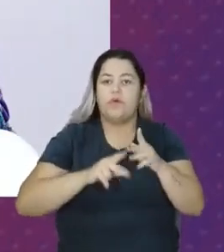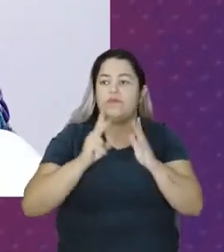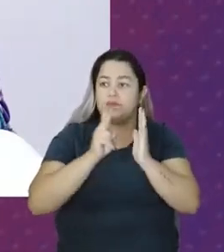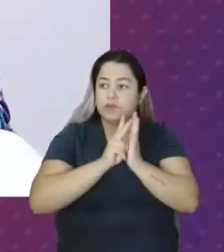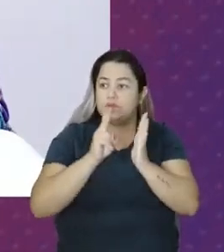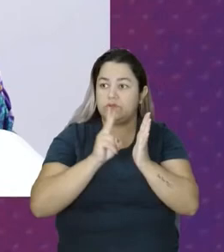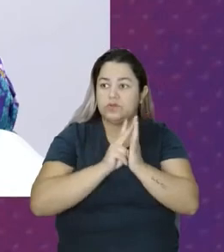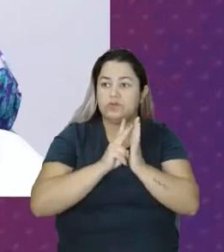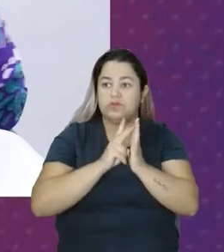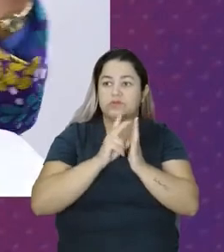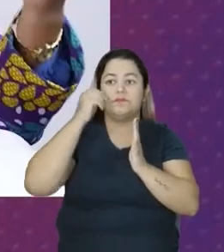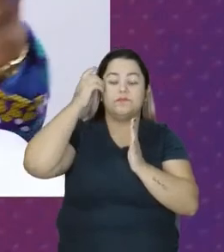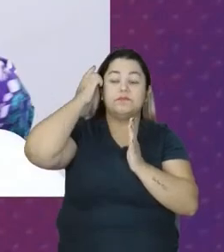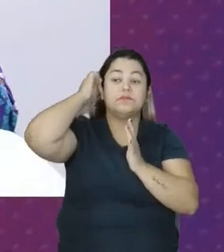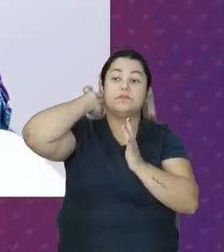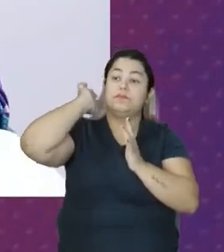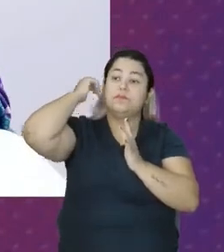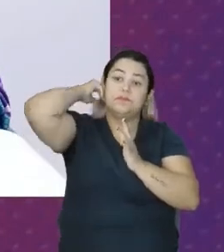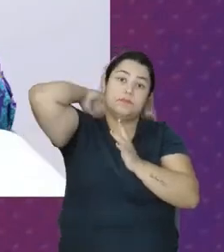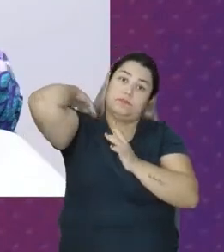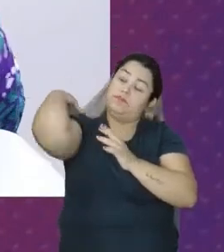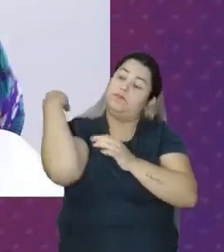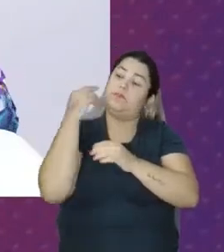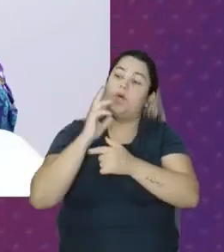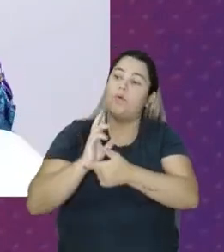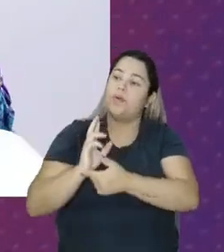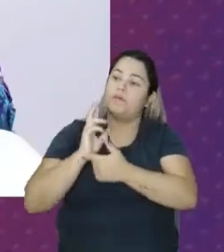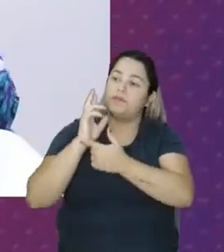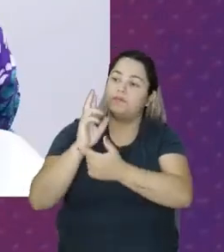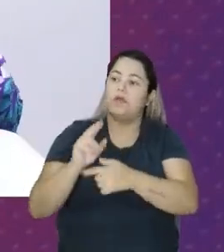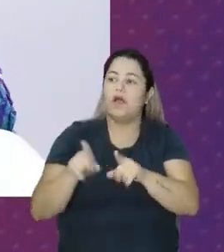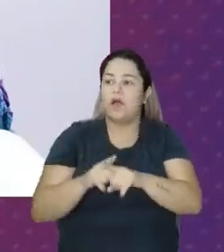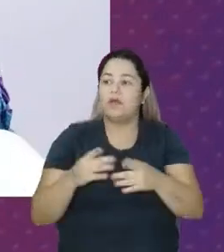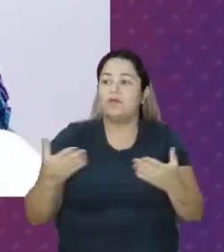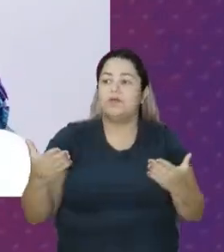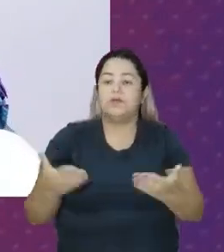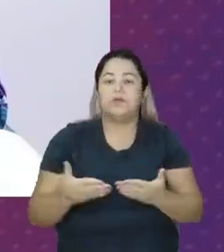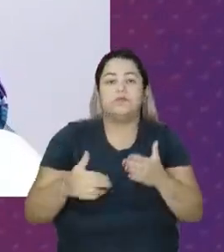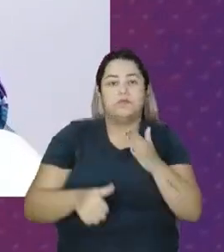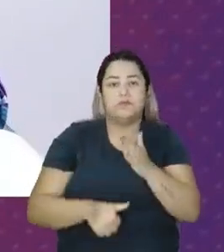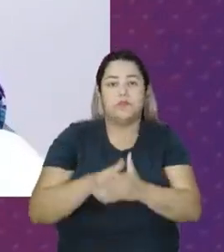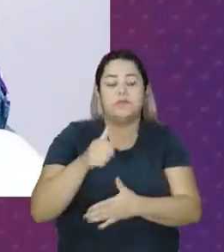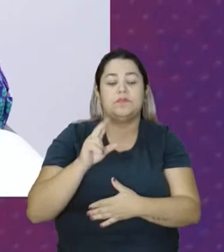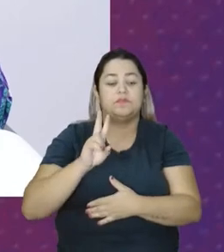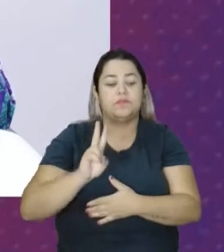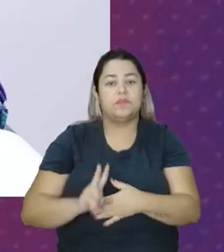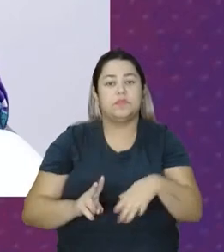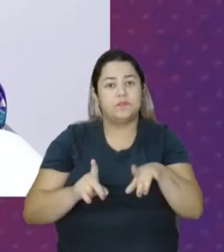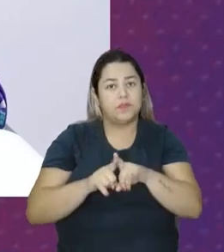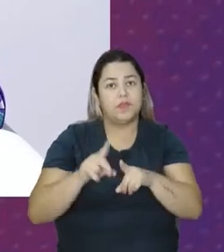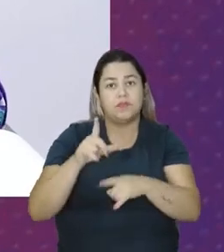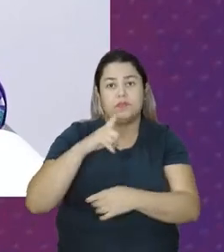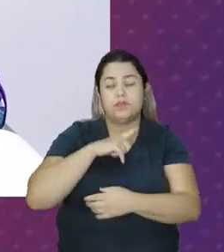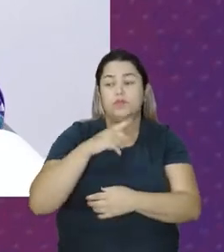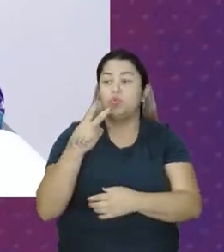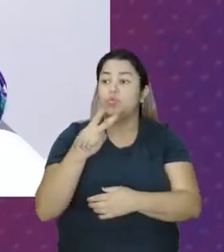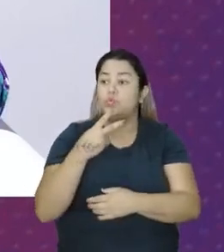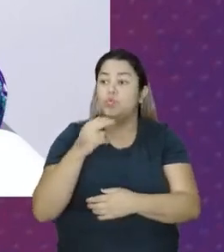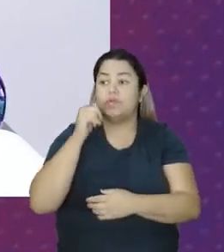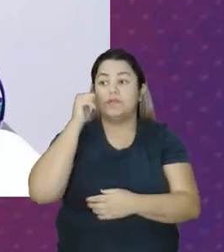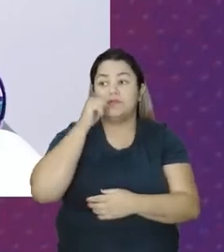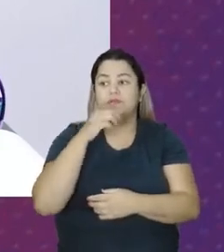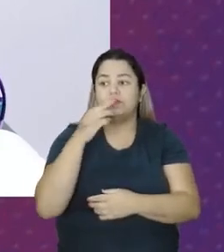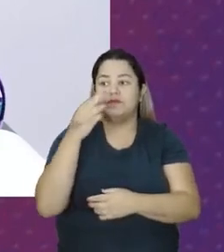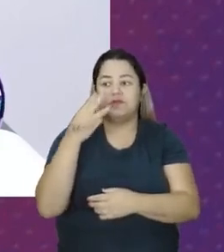indígenas, né? Eles não estão representados. Agora, pela primeira vez na história, a gente tem